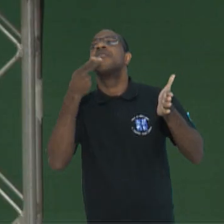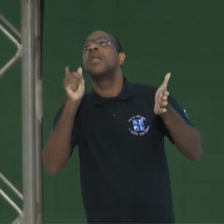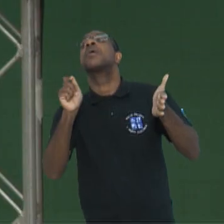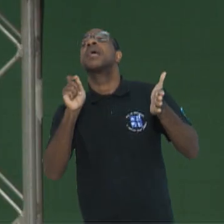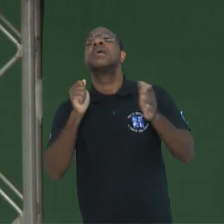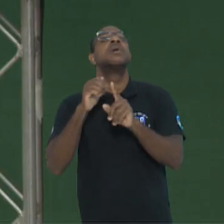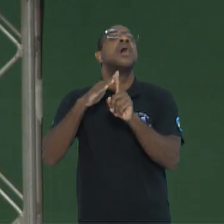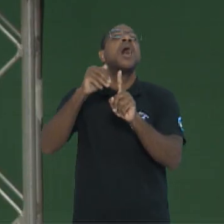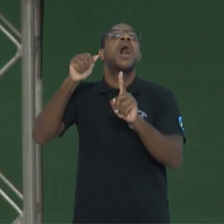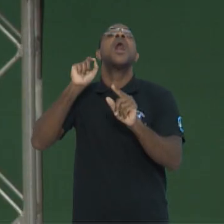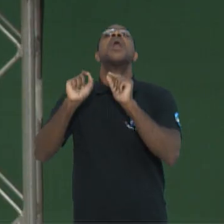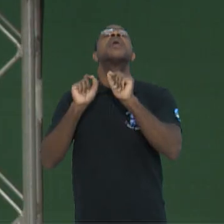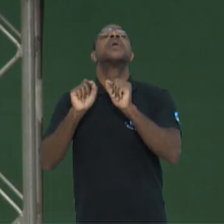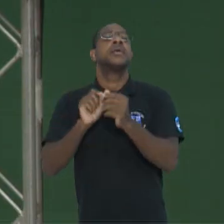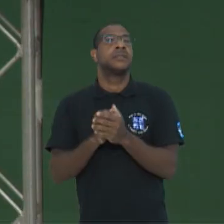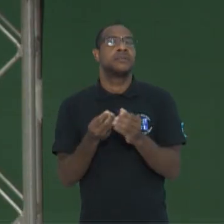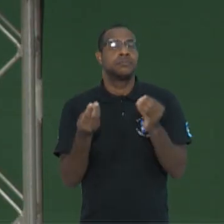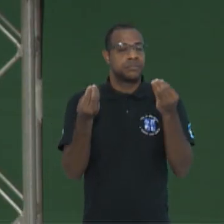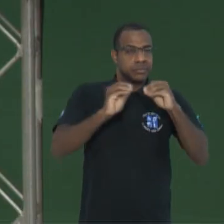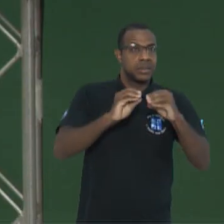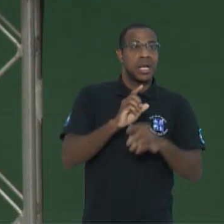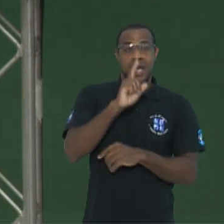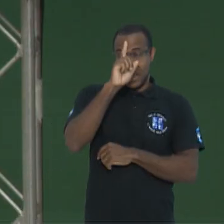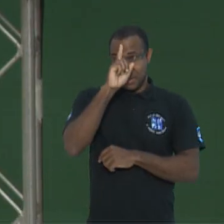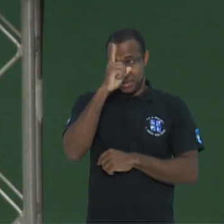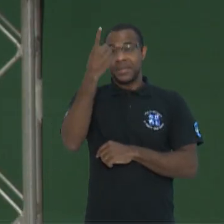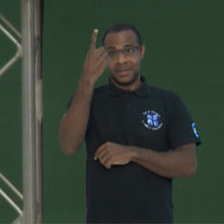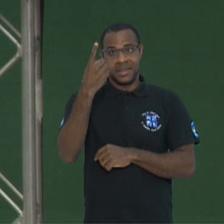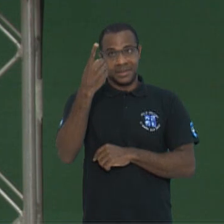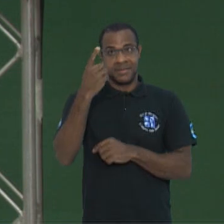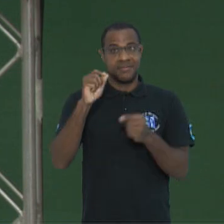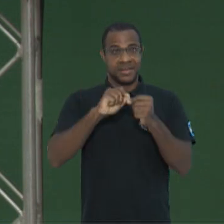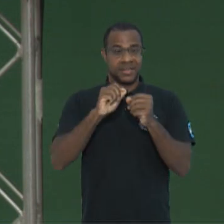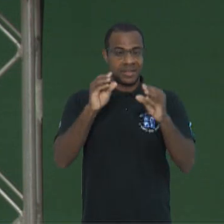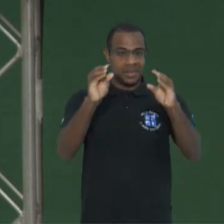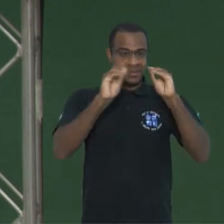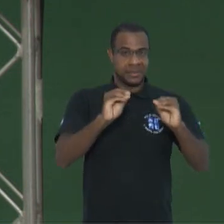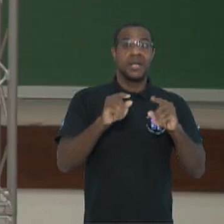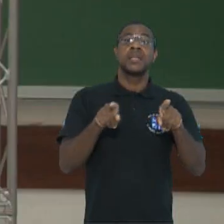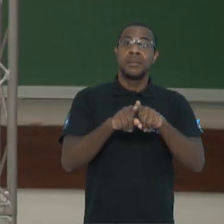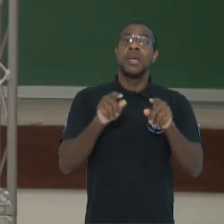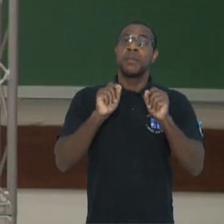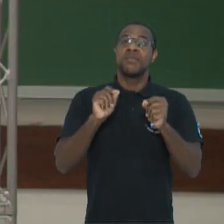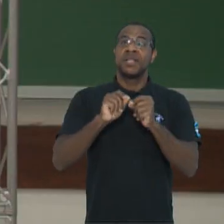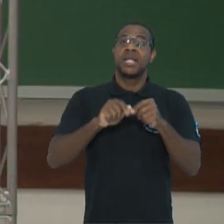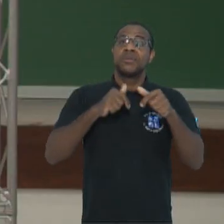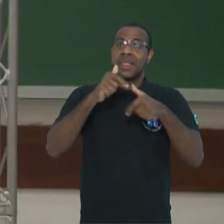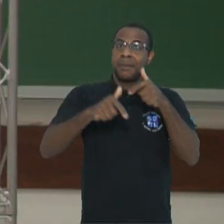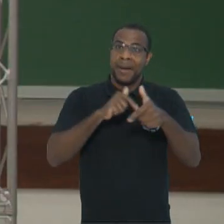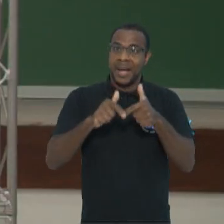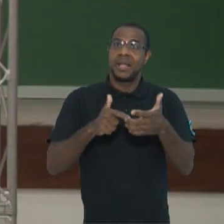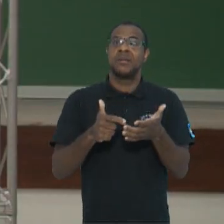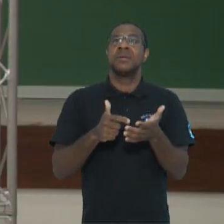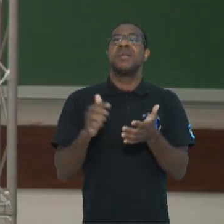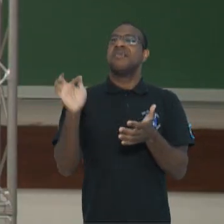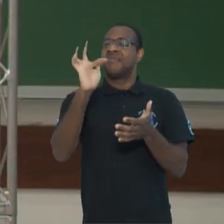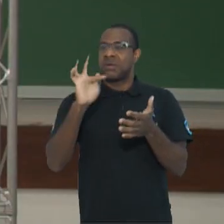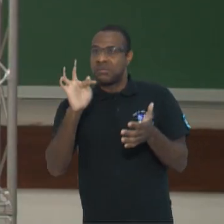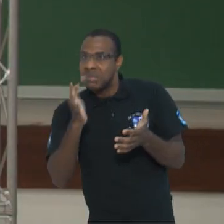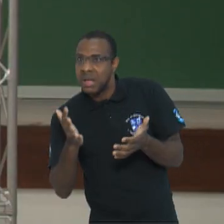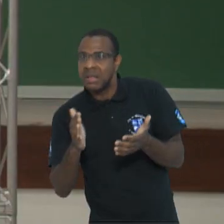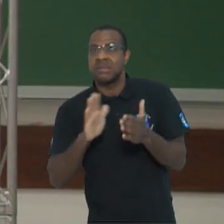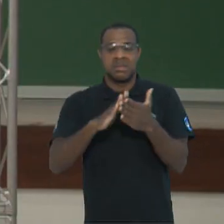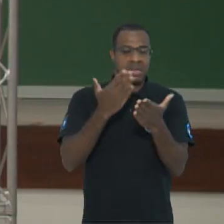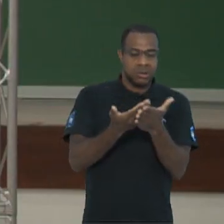formos fazer uma citação, isso é uma dica para vocês também colocarem nos trabalhos de vocês. Quando vocês forem colocar um quote